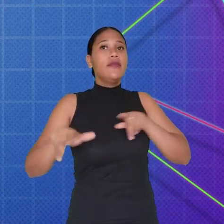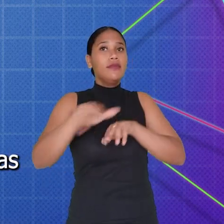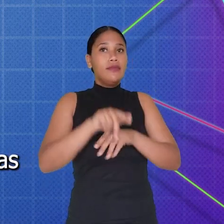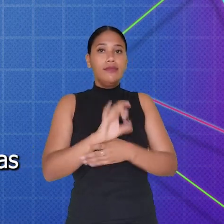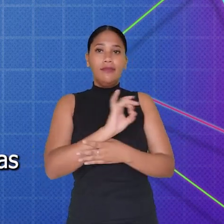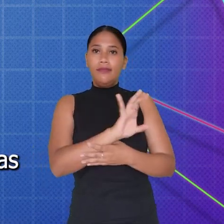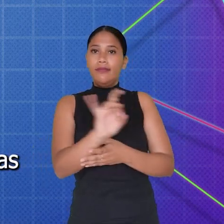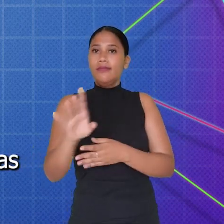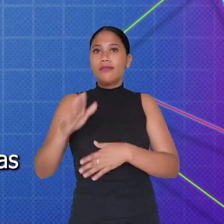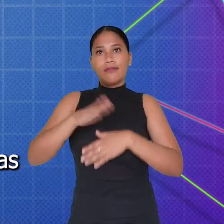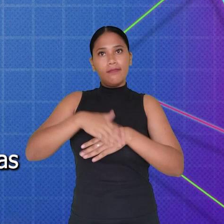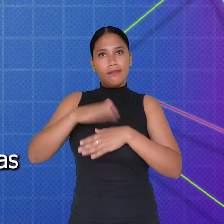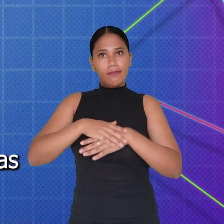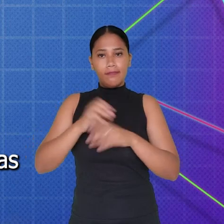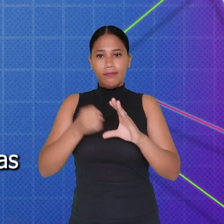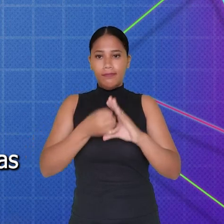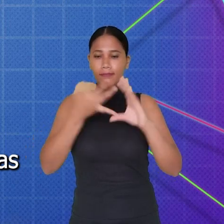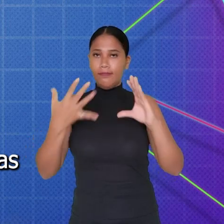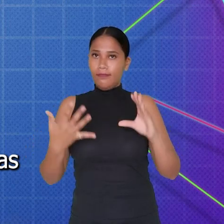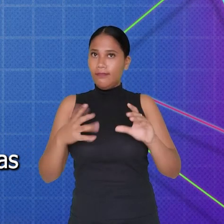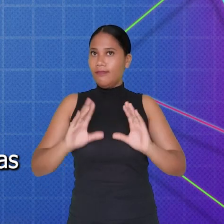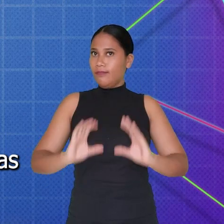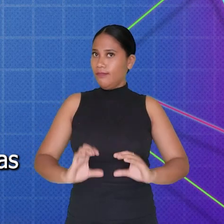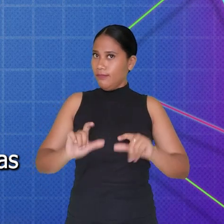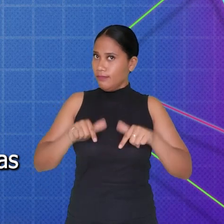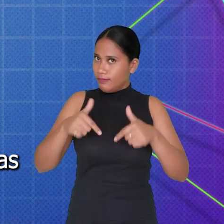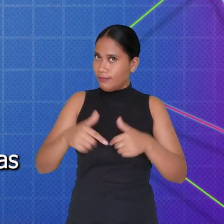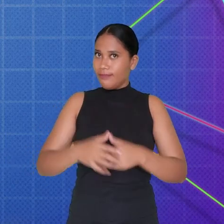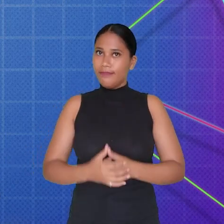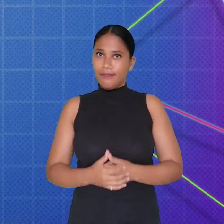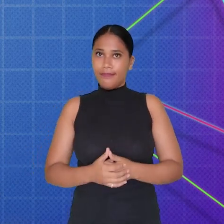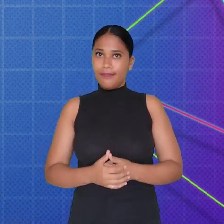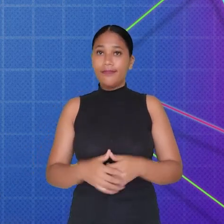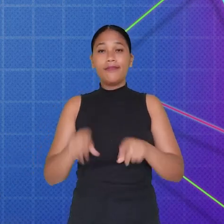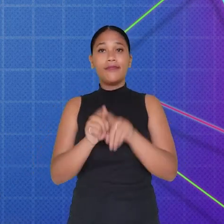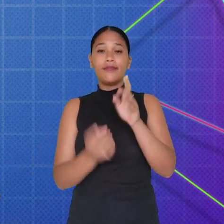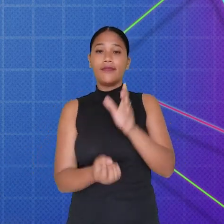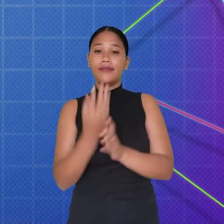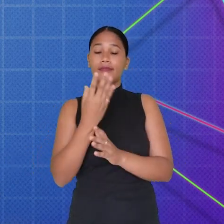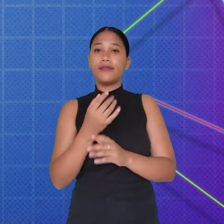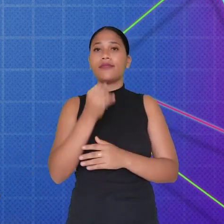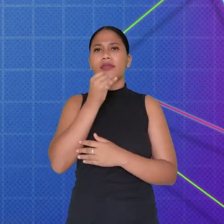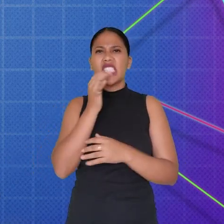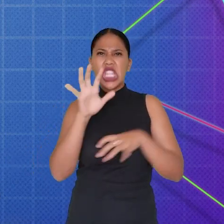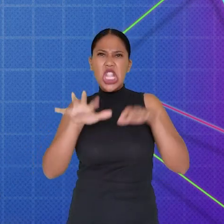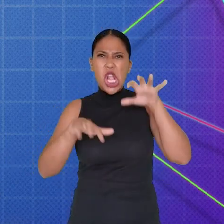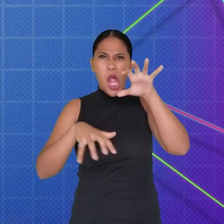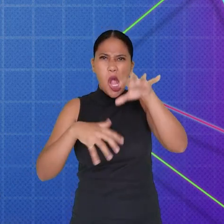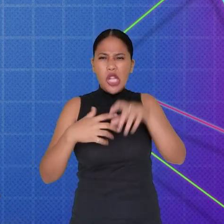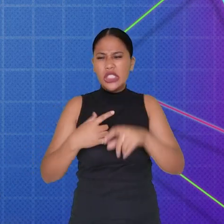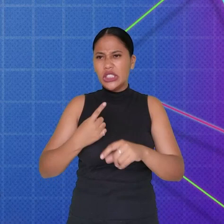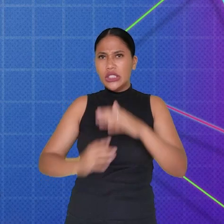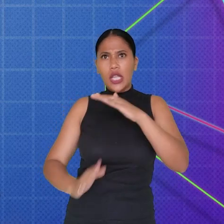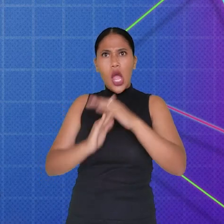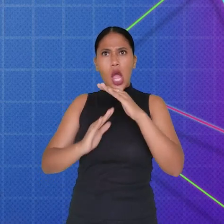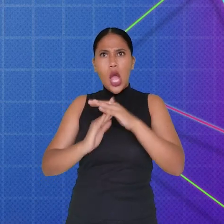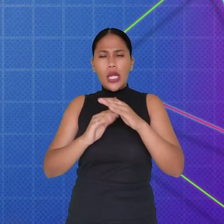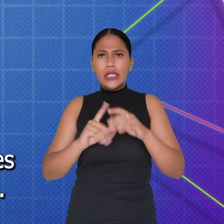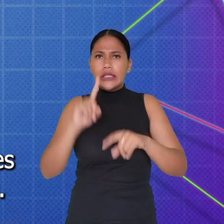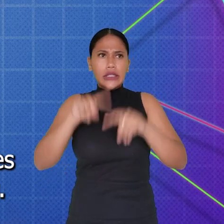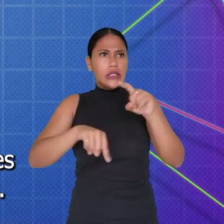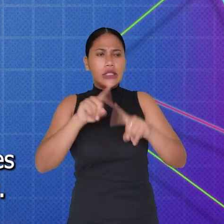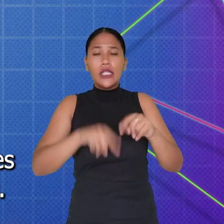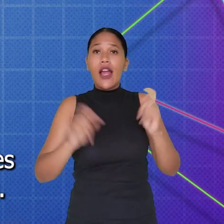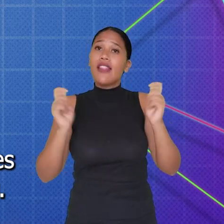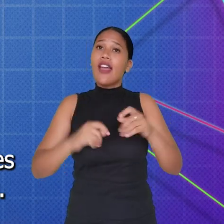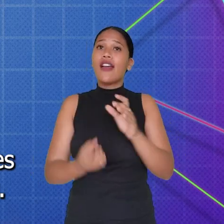diferentes, cada um com suas próprias características e comportamentos. Na criação de objetos como monstros, itens, obstáculos, etc.,